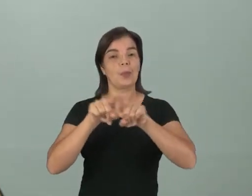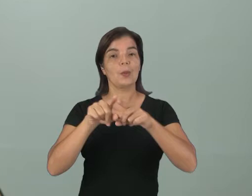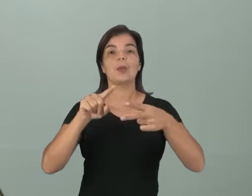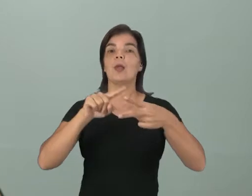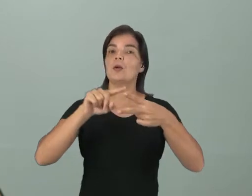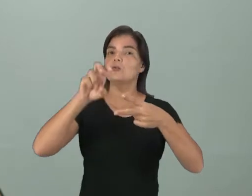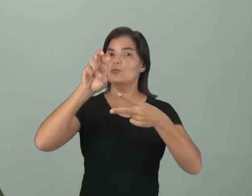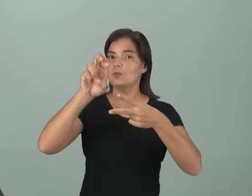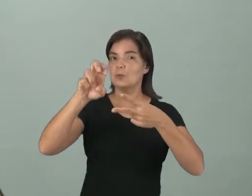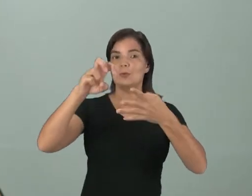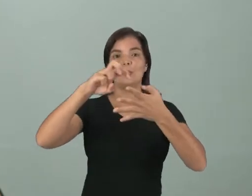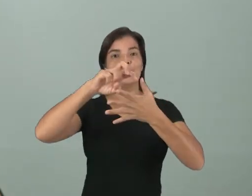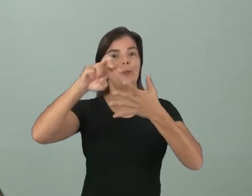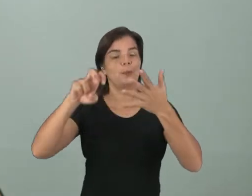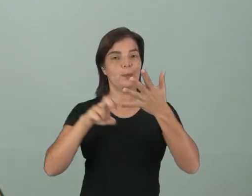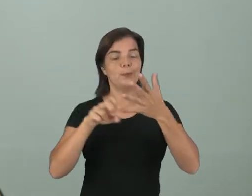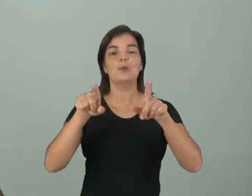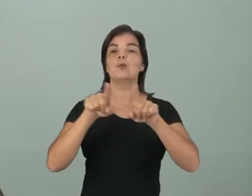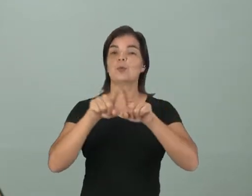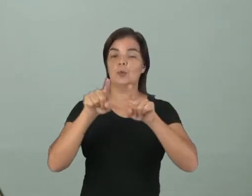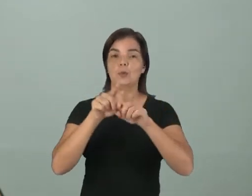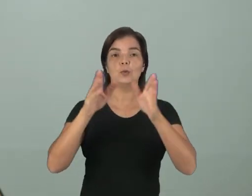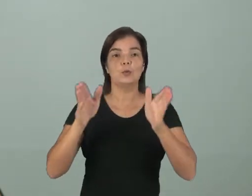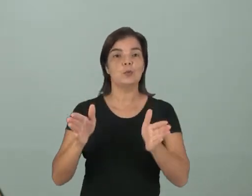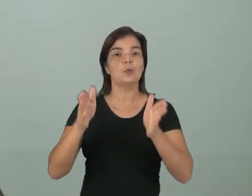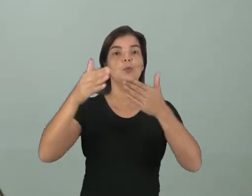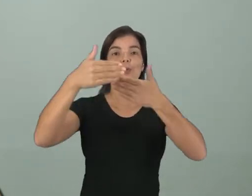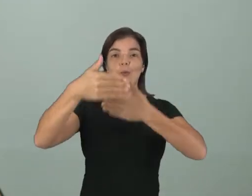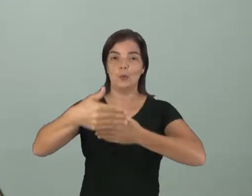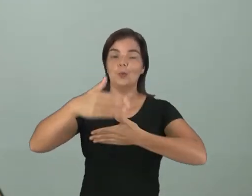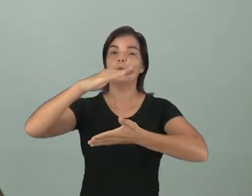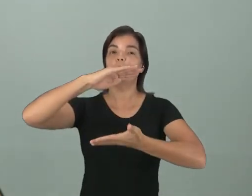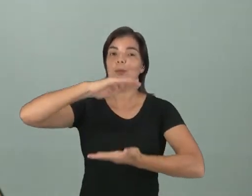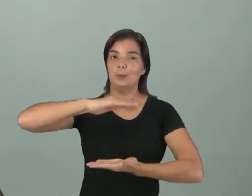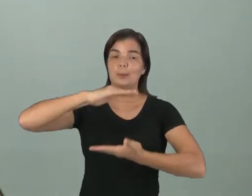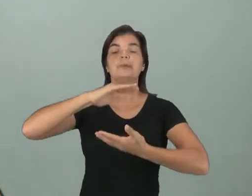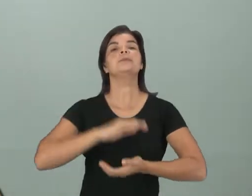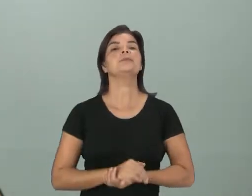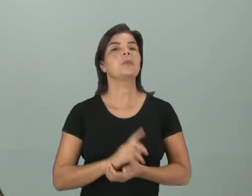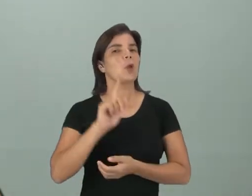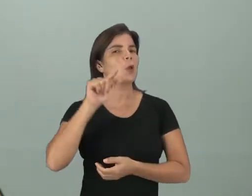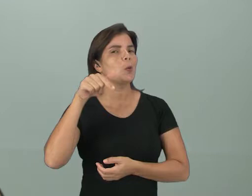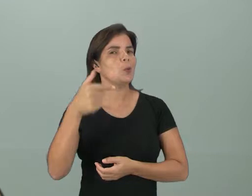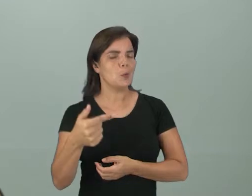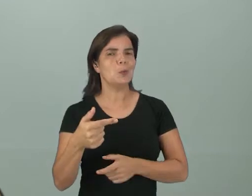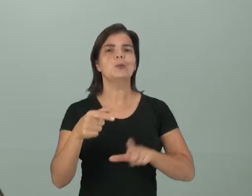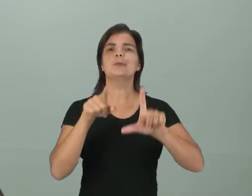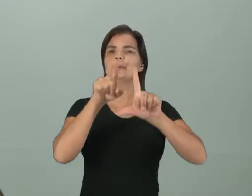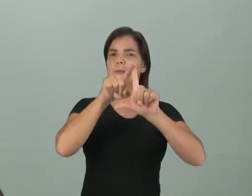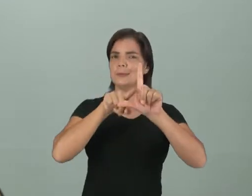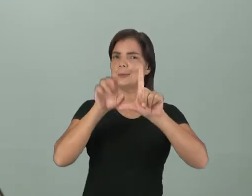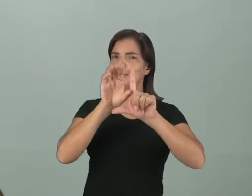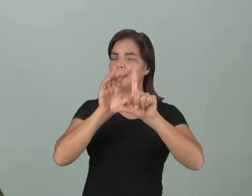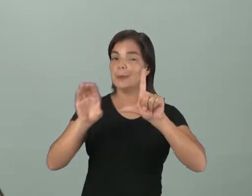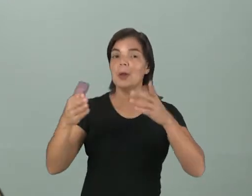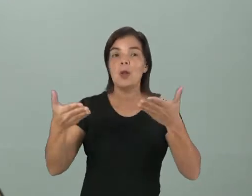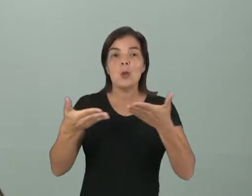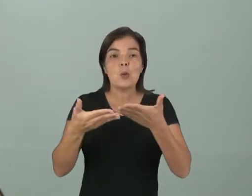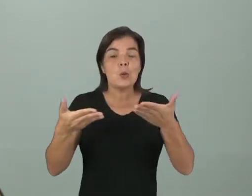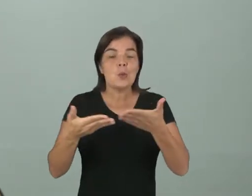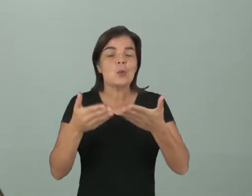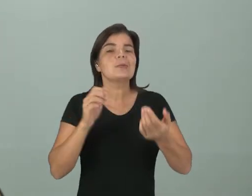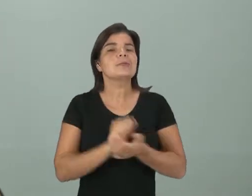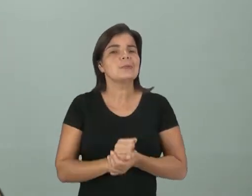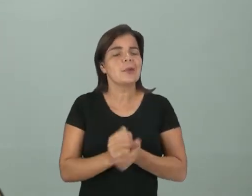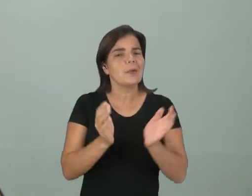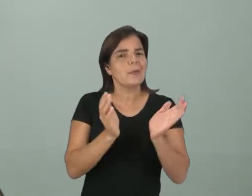base pentagonal, falamos do cubo, do paralelepípedo, não é mesmo? E hoje nós vamos falar daquele grupo que